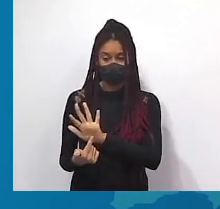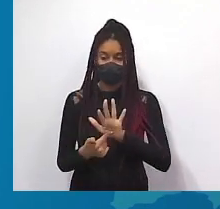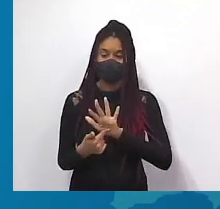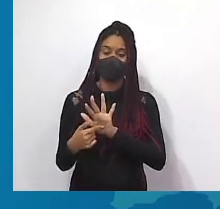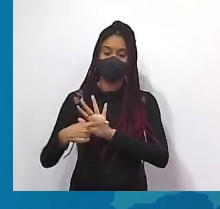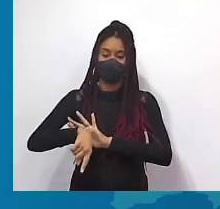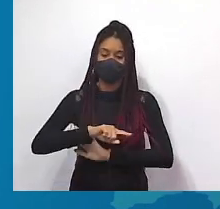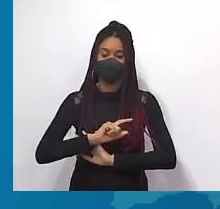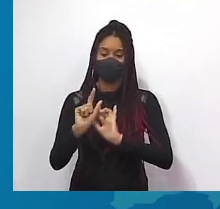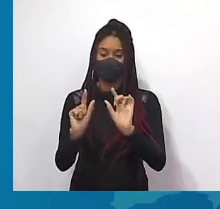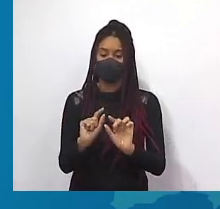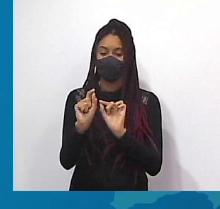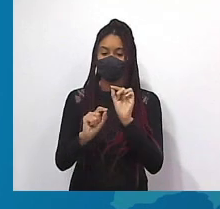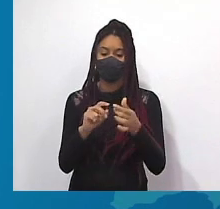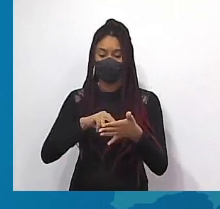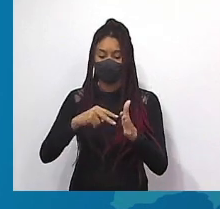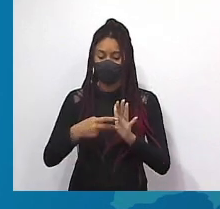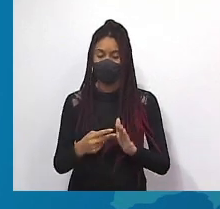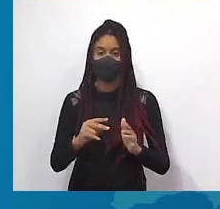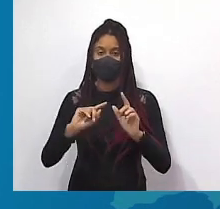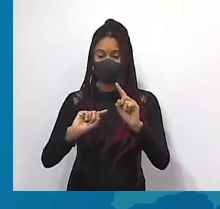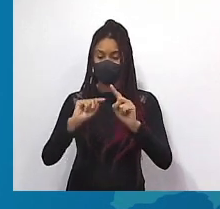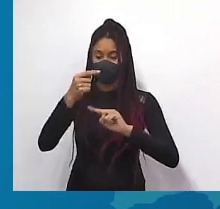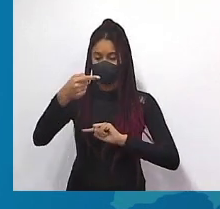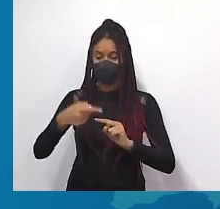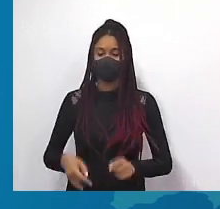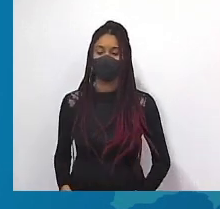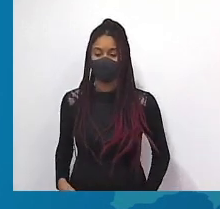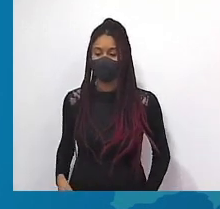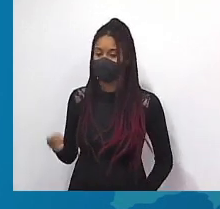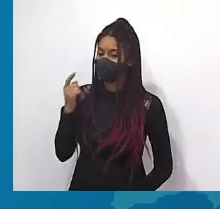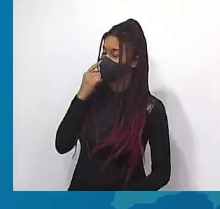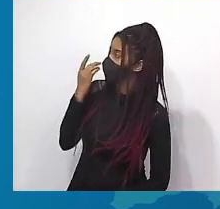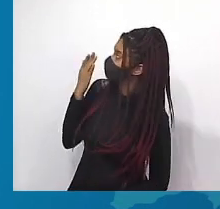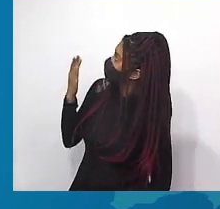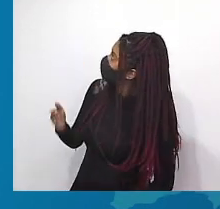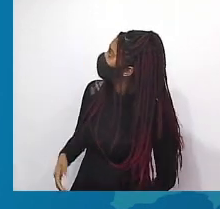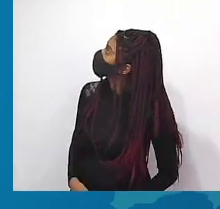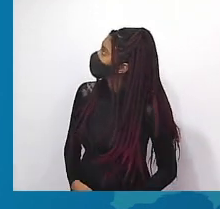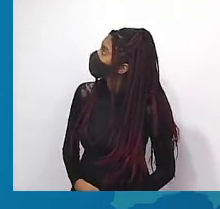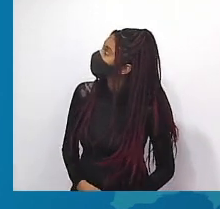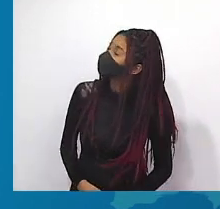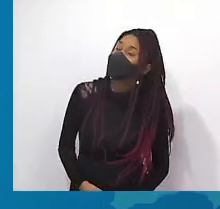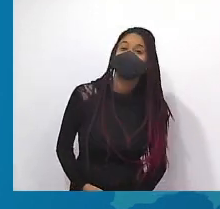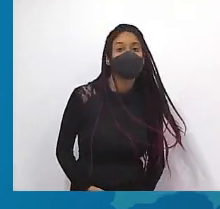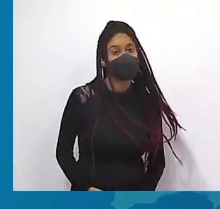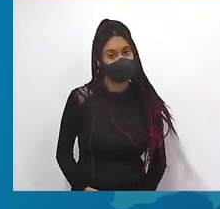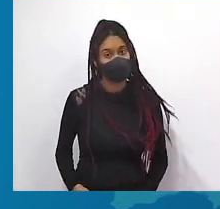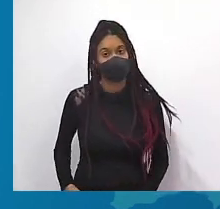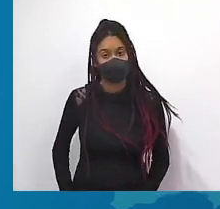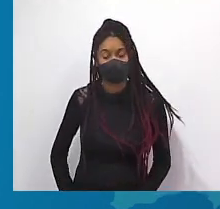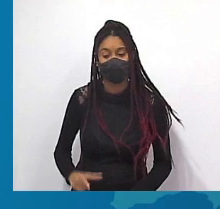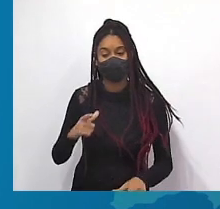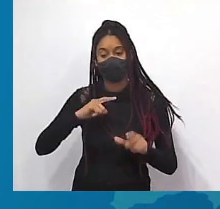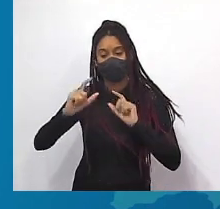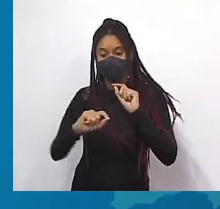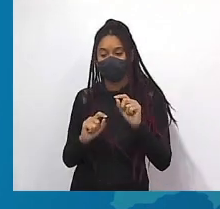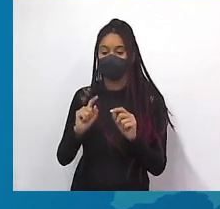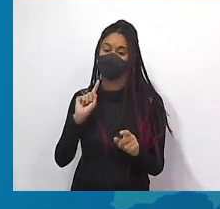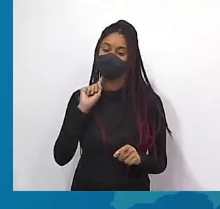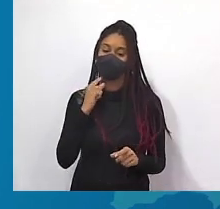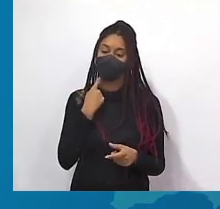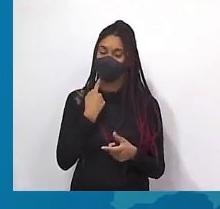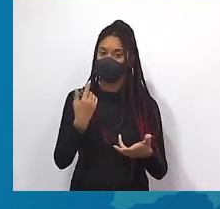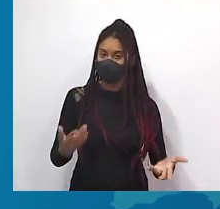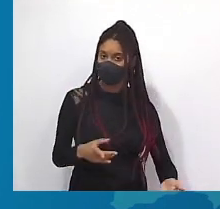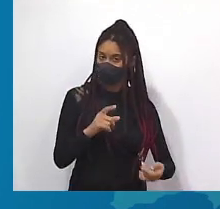o efeito da inversão térmica, tá? O ar quente sobe, o ar frio desce. E ali, quando eu tenho uma camada de poluição, né, o ar vai agir como